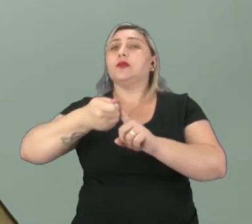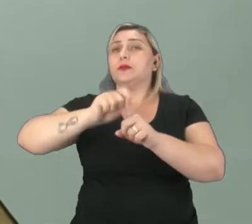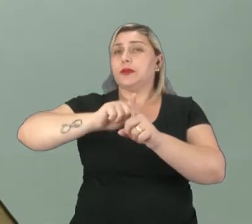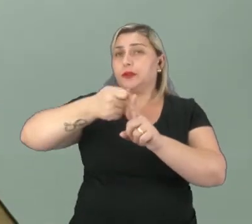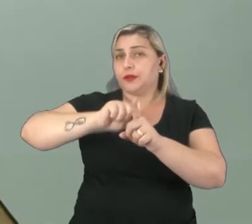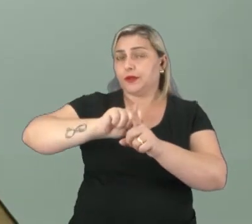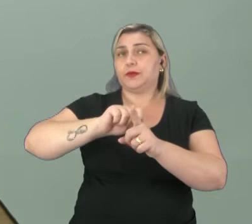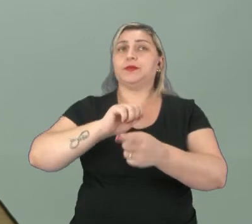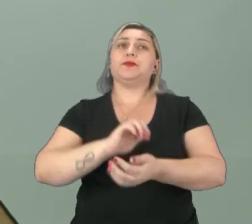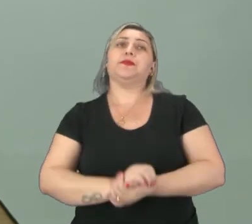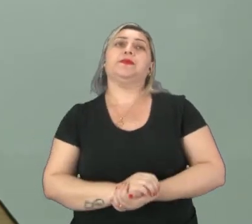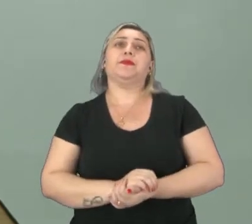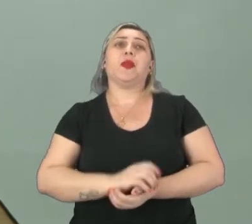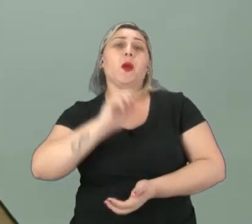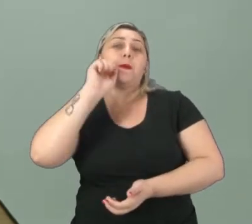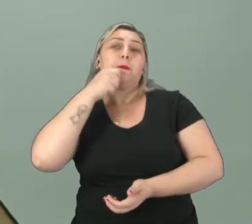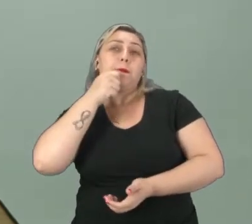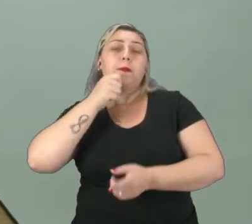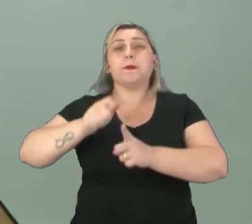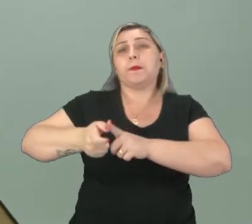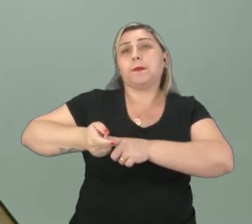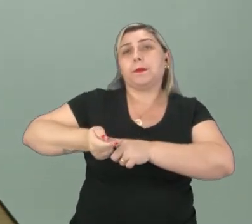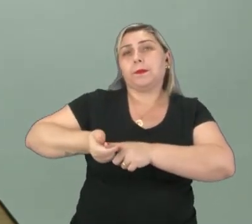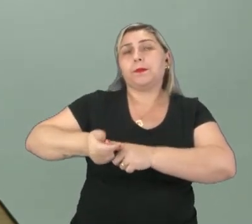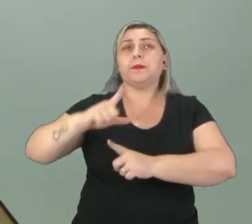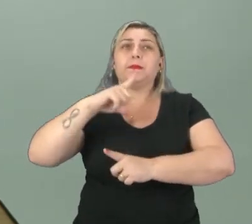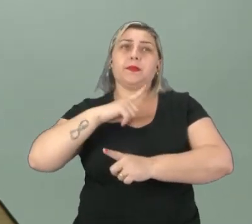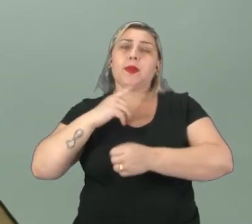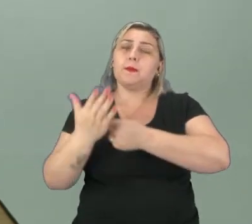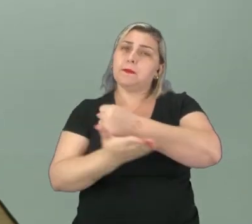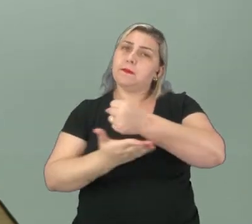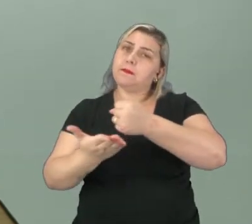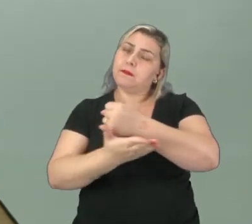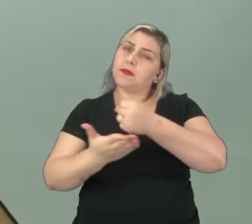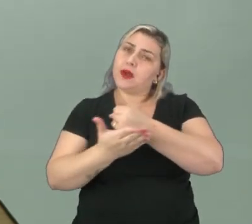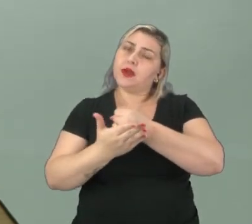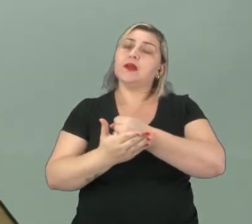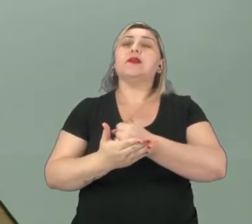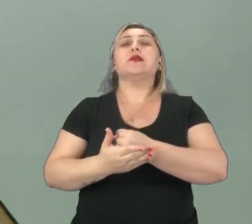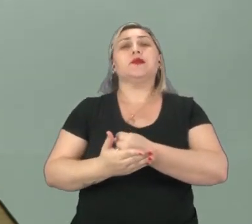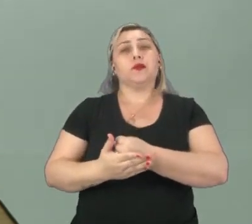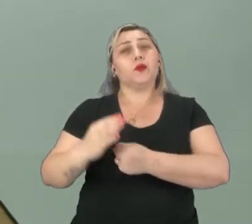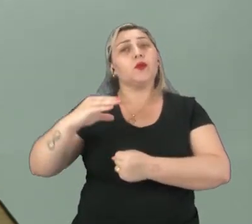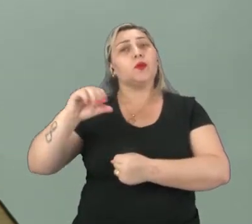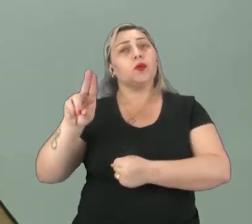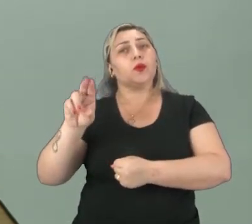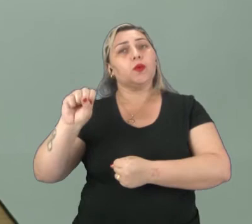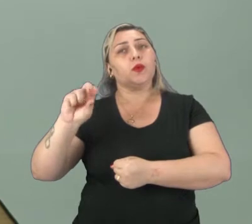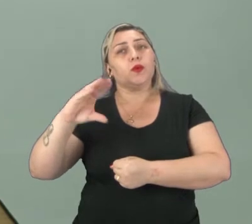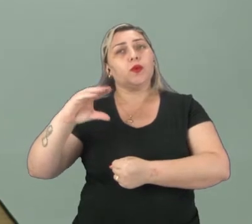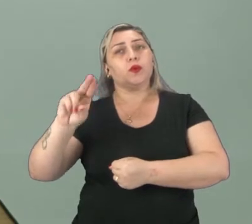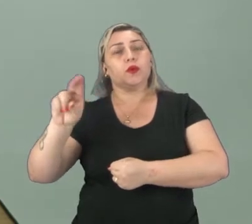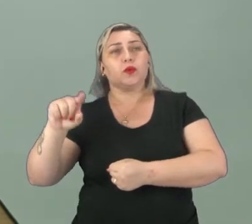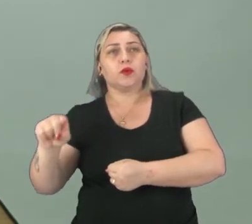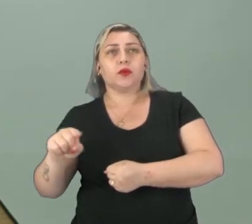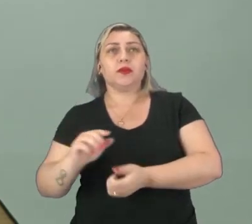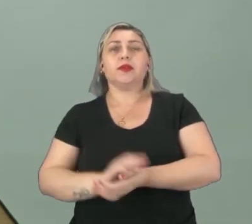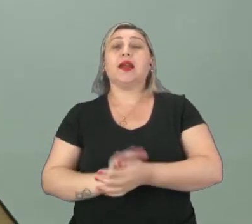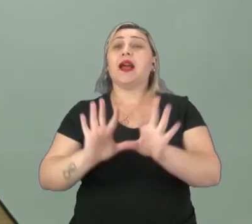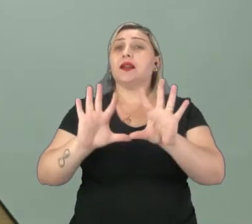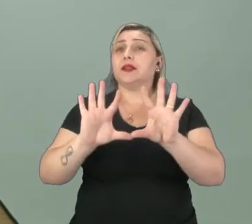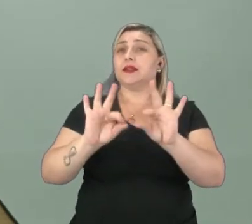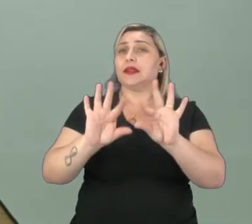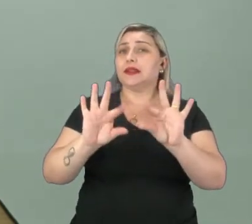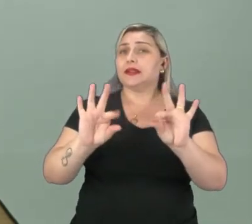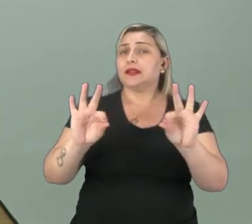de tapioca. O pão de milho, que tem como base o nosso famoso cuscuz.